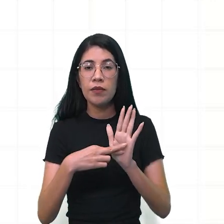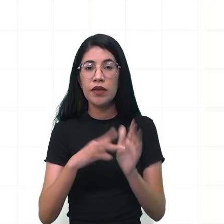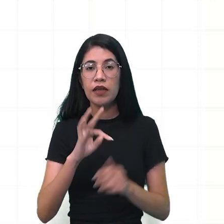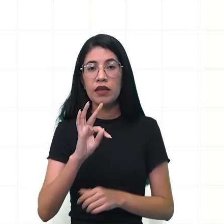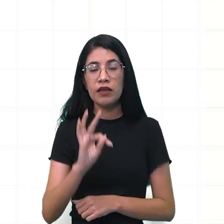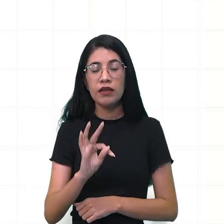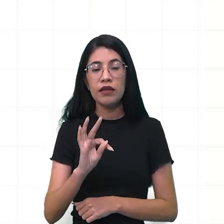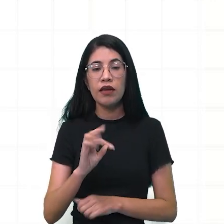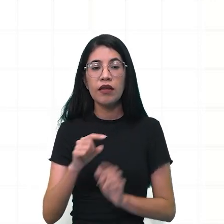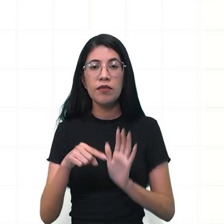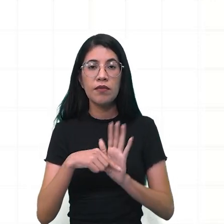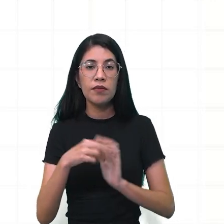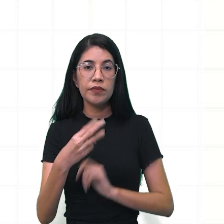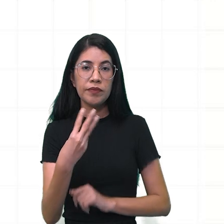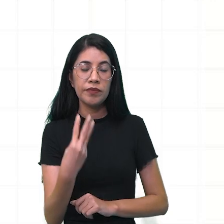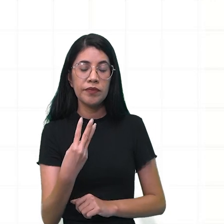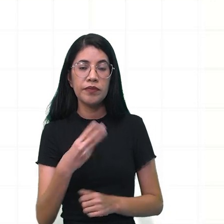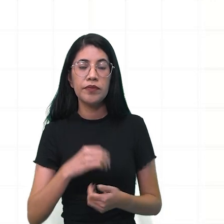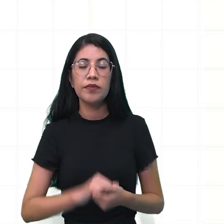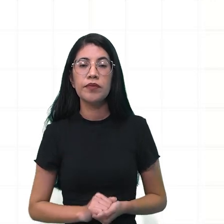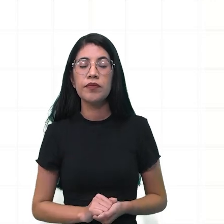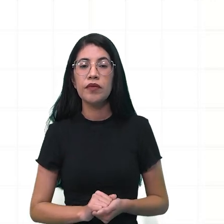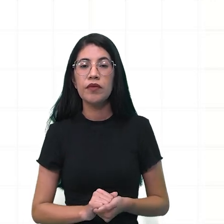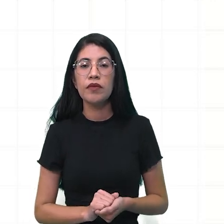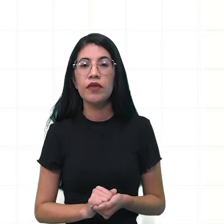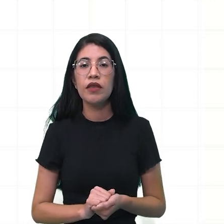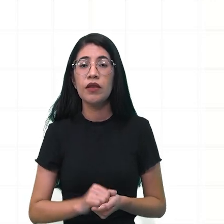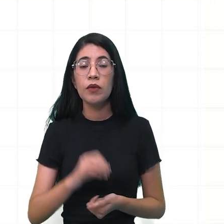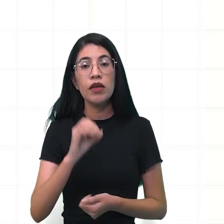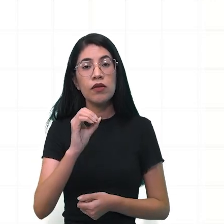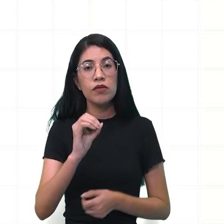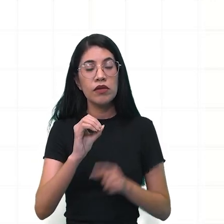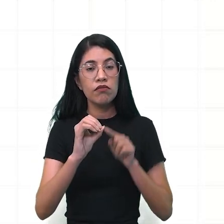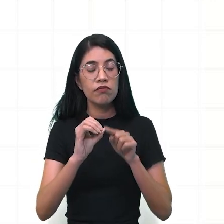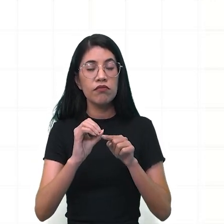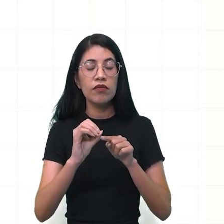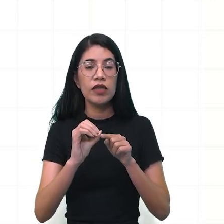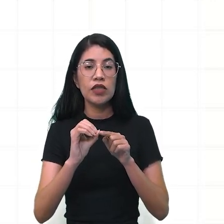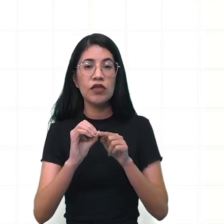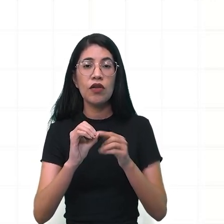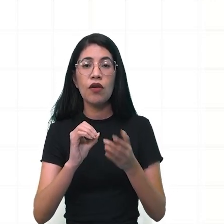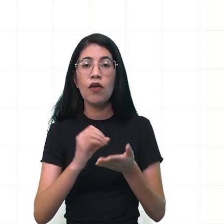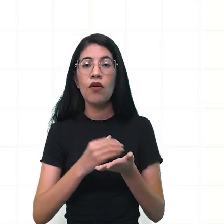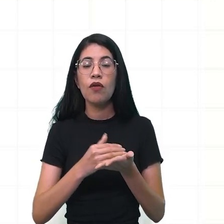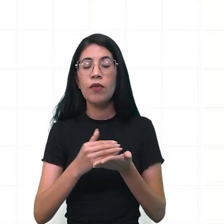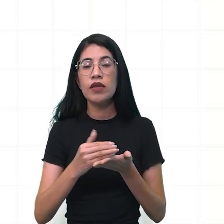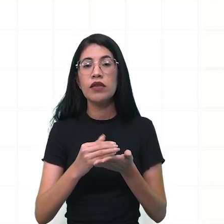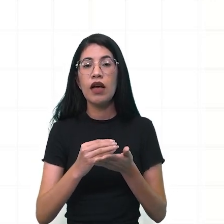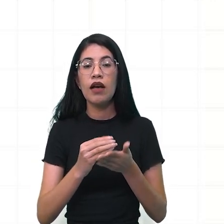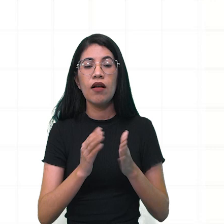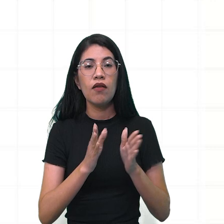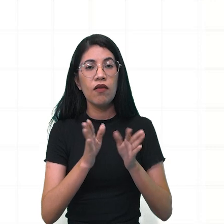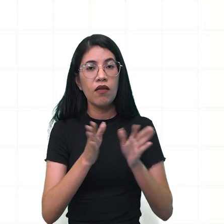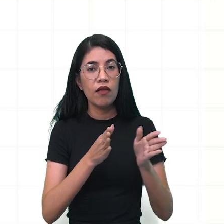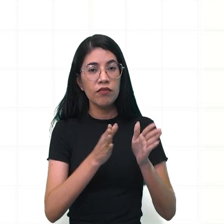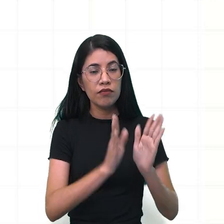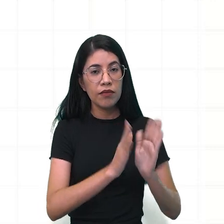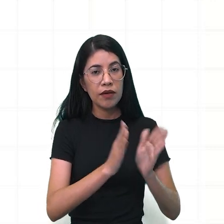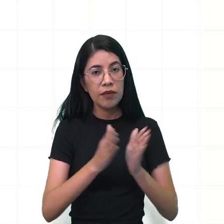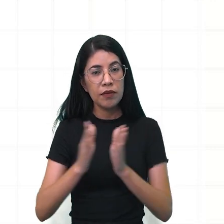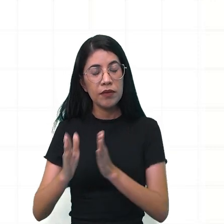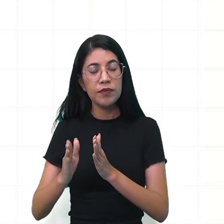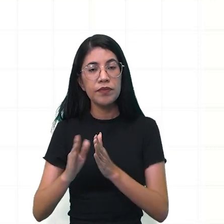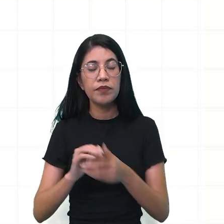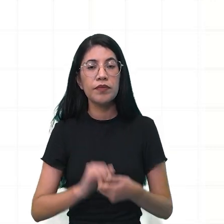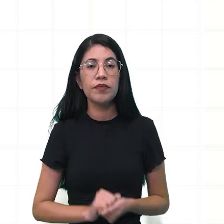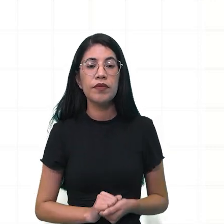São Joaquim? -3. Ora, se eu tenho 0 aqui, então vamos lá, nós vamos começar a marcar. Depois do 0 aqui,